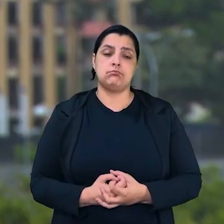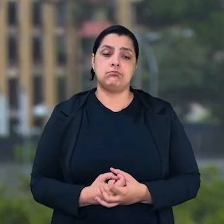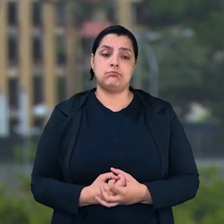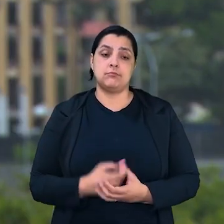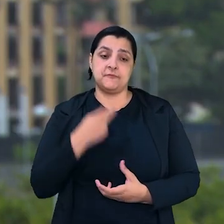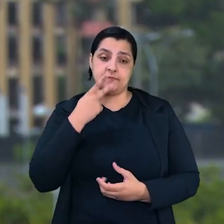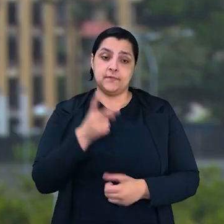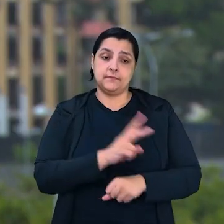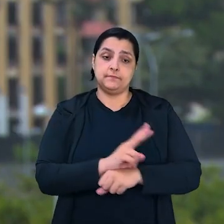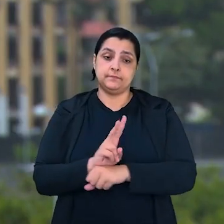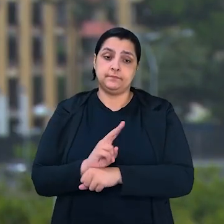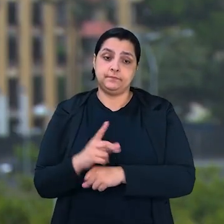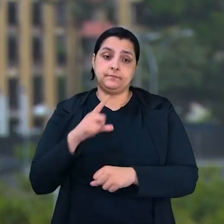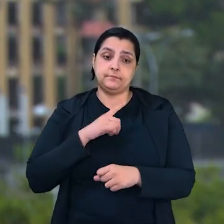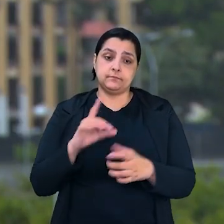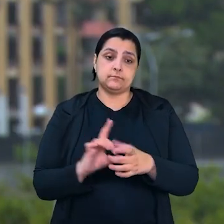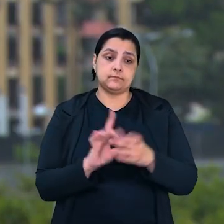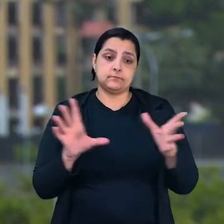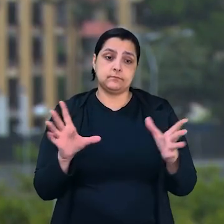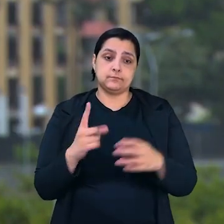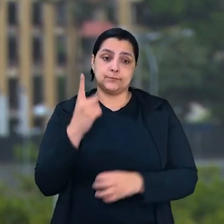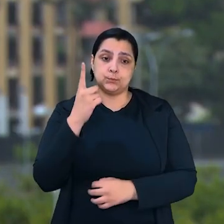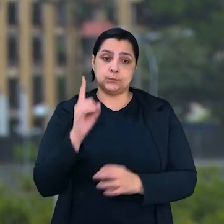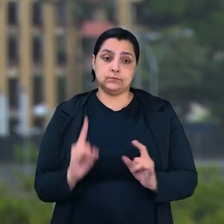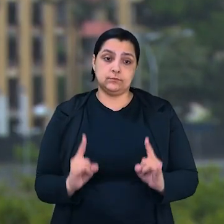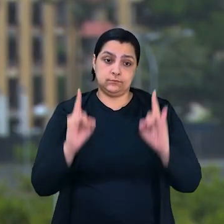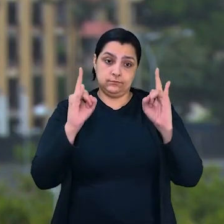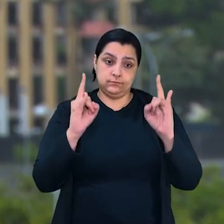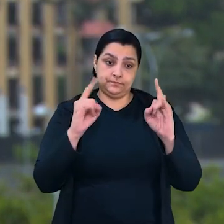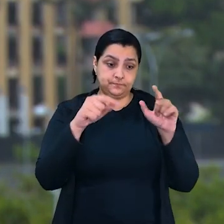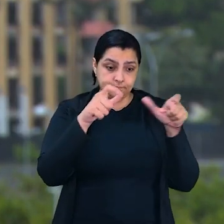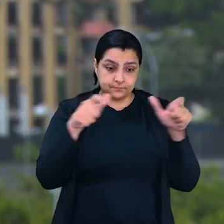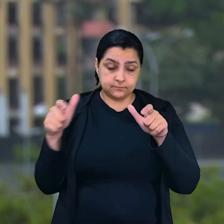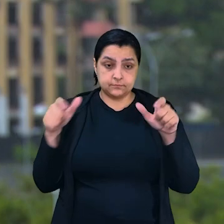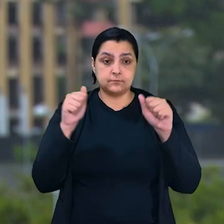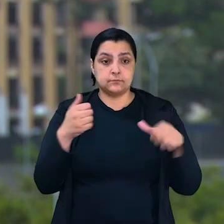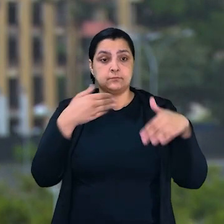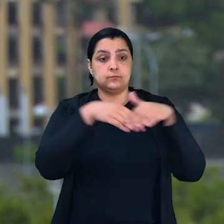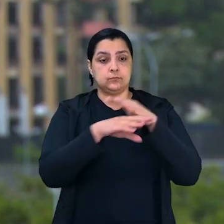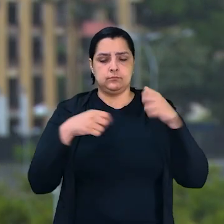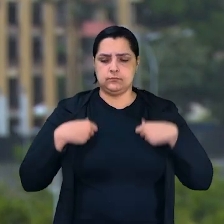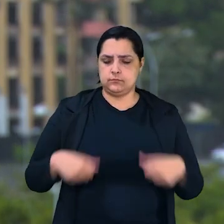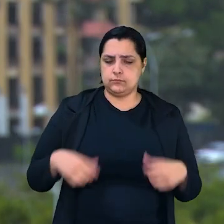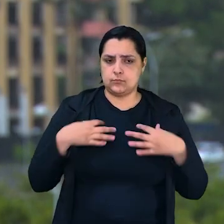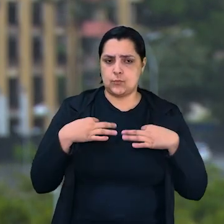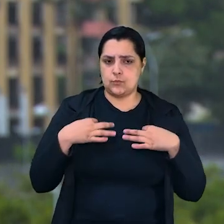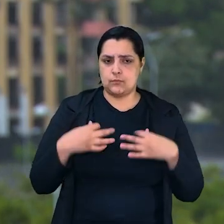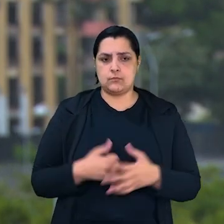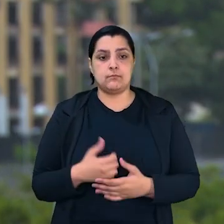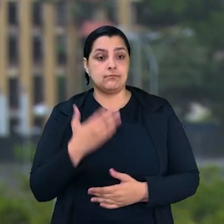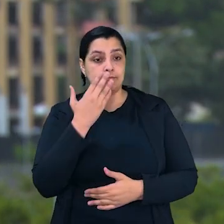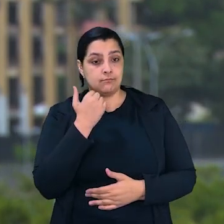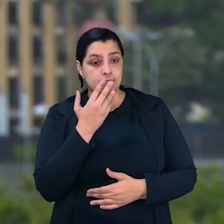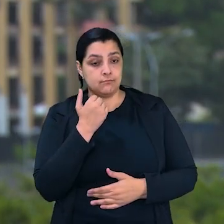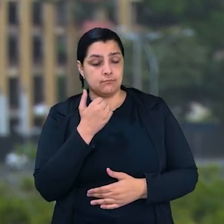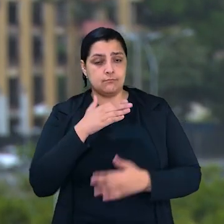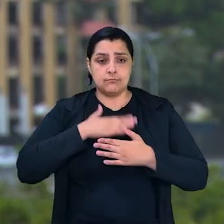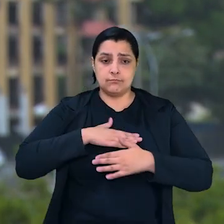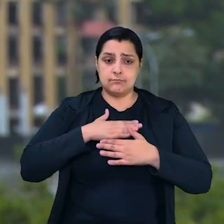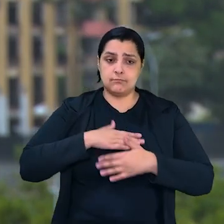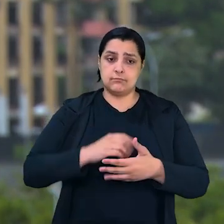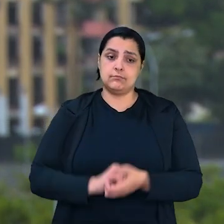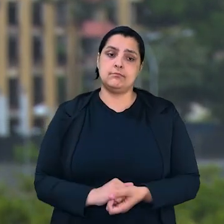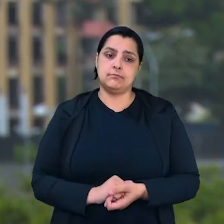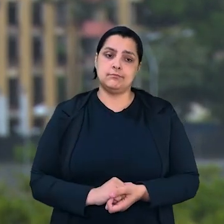trabalho. Disse ainda que os vigilantes tinham à disposição um dos apartamentos, onde poderiam guardar uniformes, se alimentar